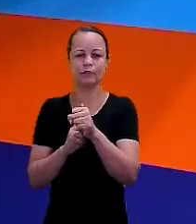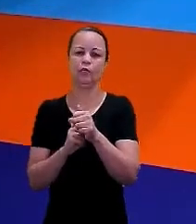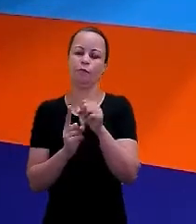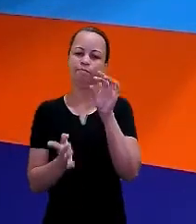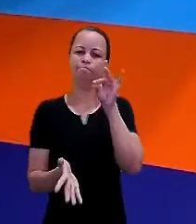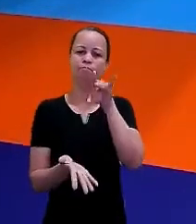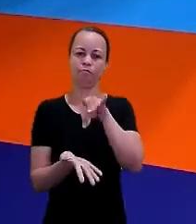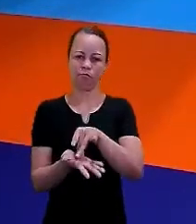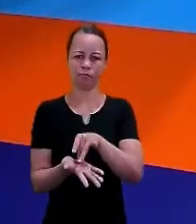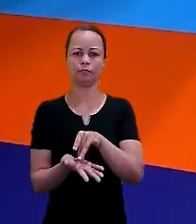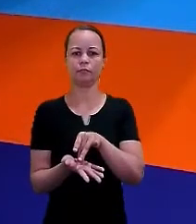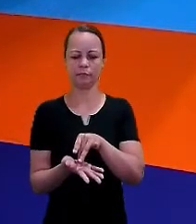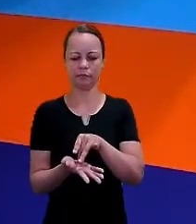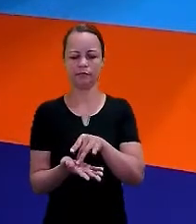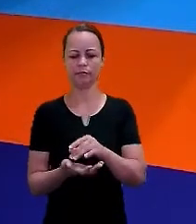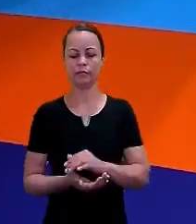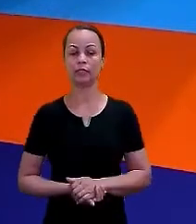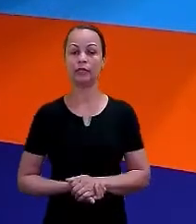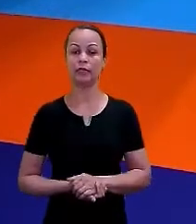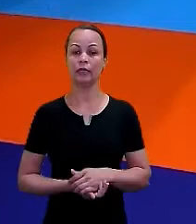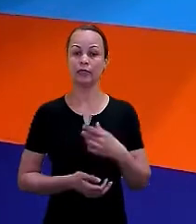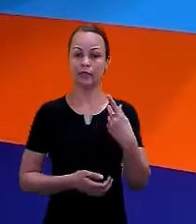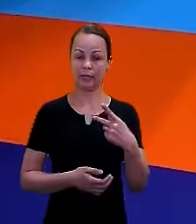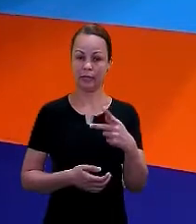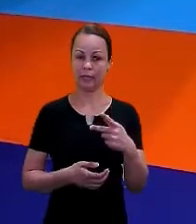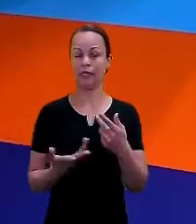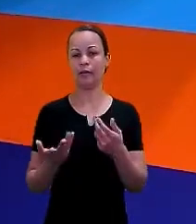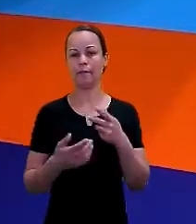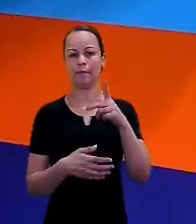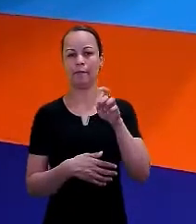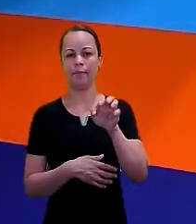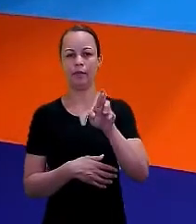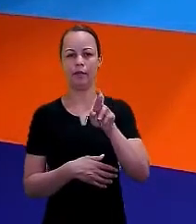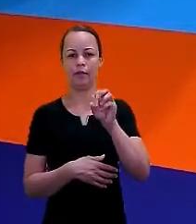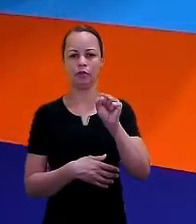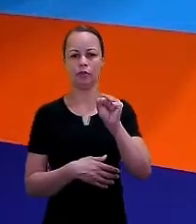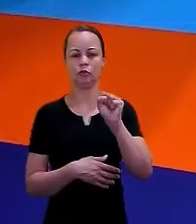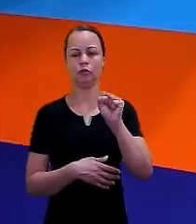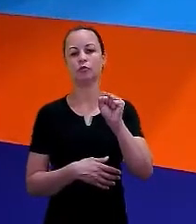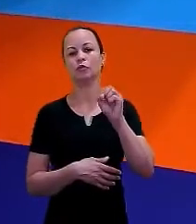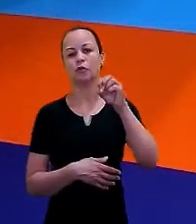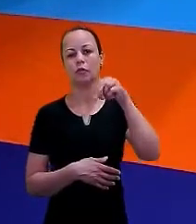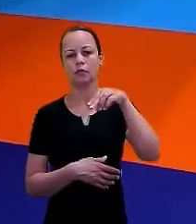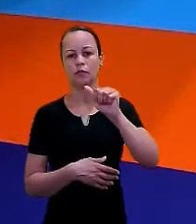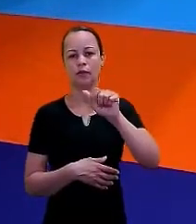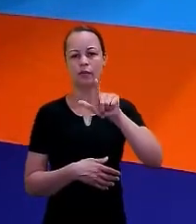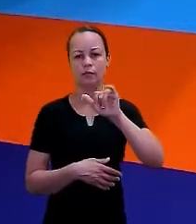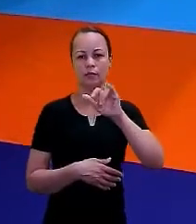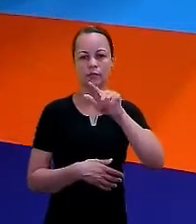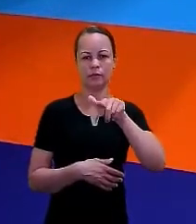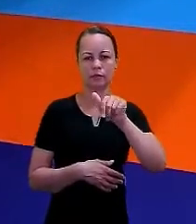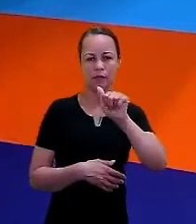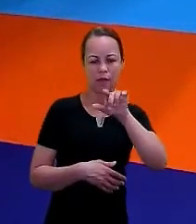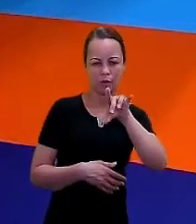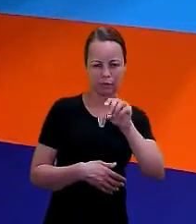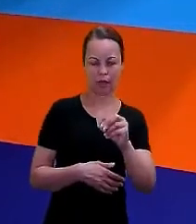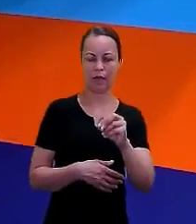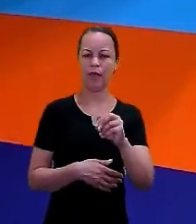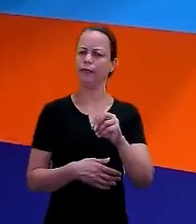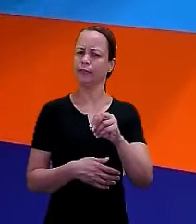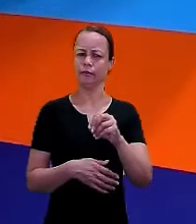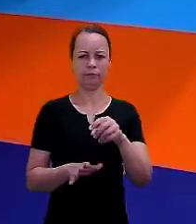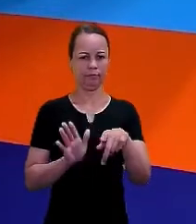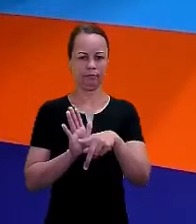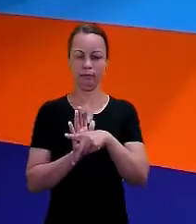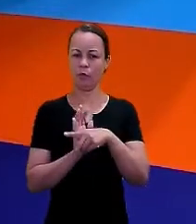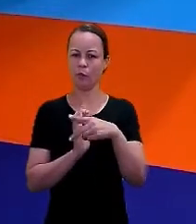ela é real e ela é personalizada, ela é sua. E você tem que ter essa consciência, acima de